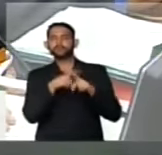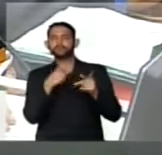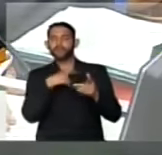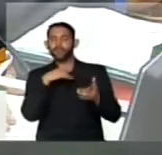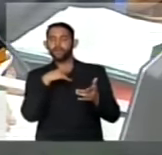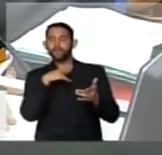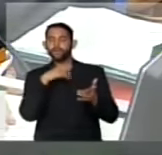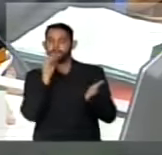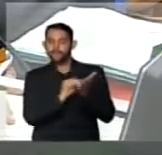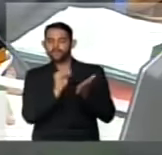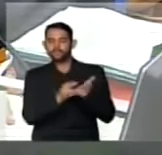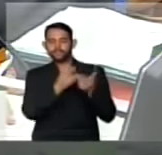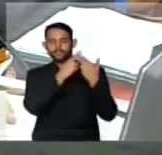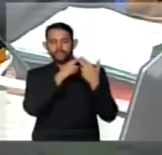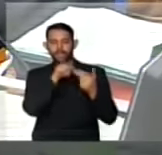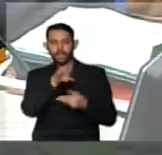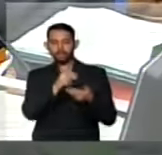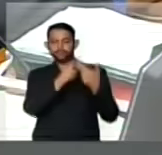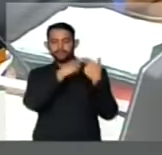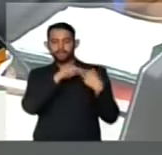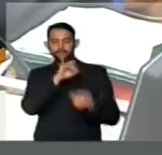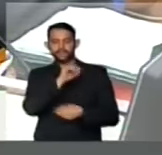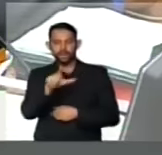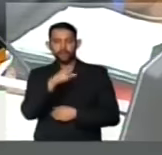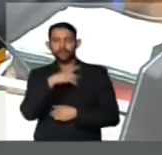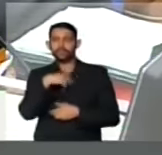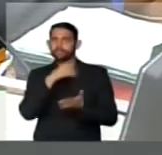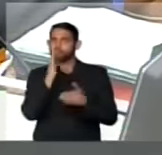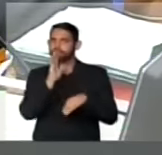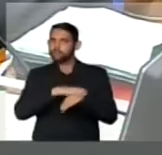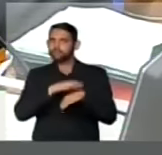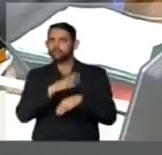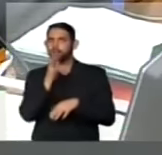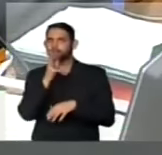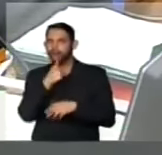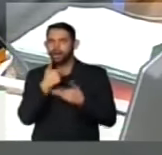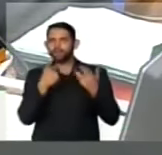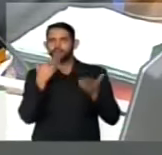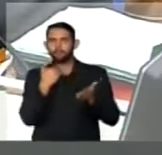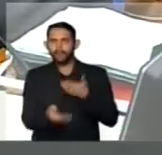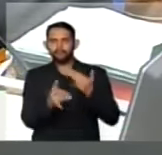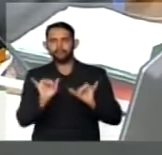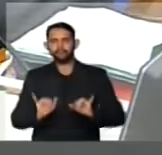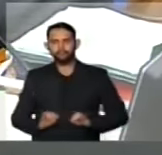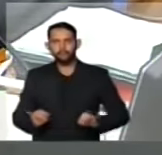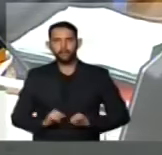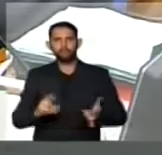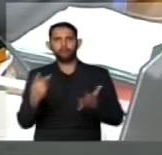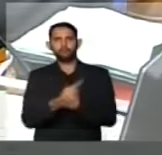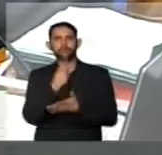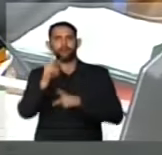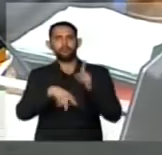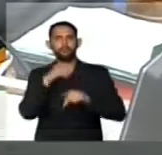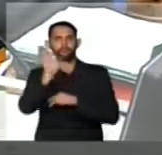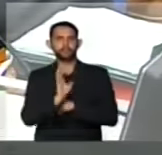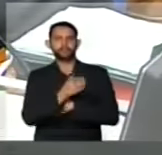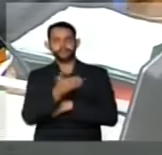que cometeu crime de responsabilidade e que tantos atrasos, prejuízos e sofrimentos provocou ao